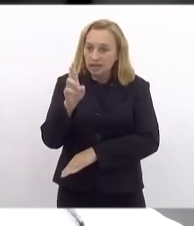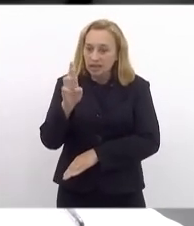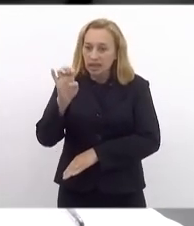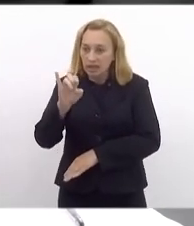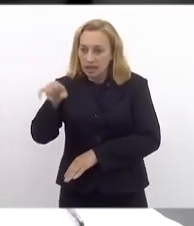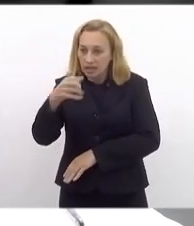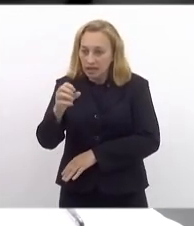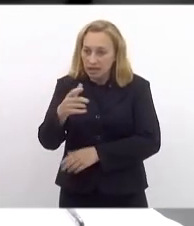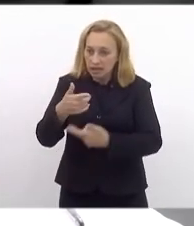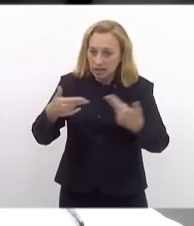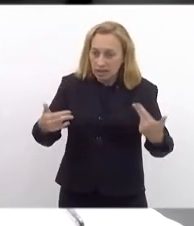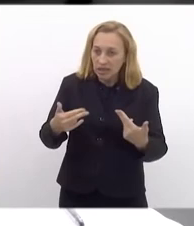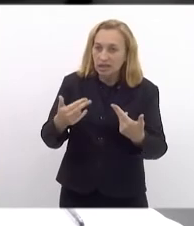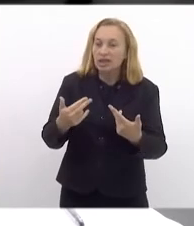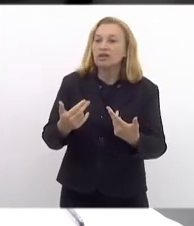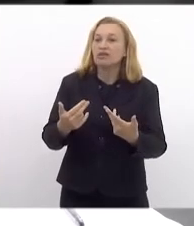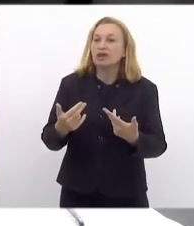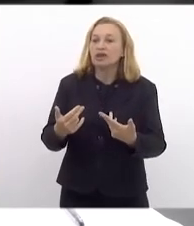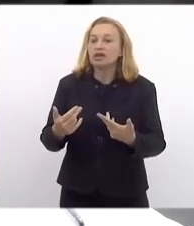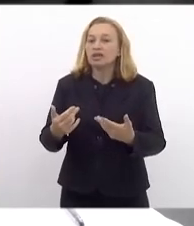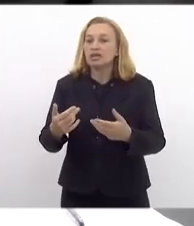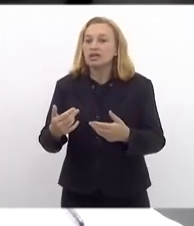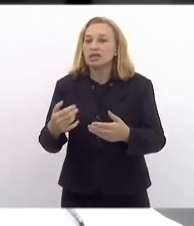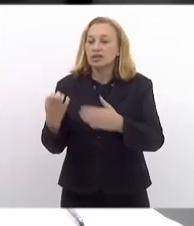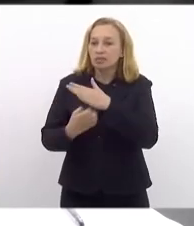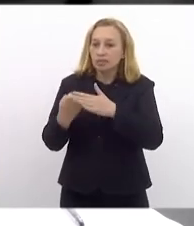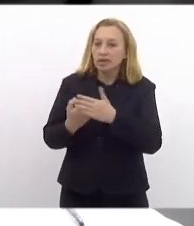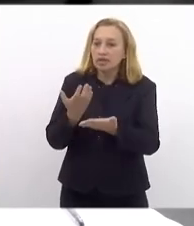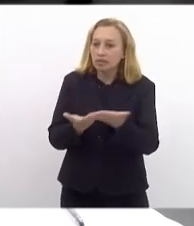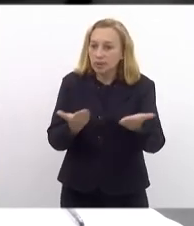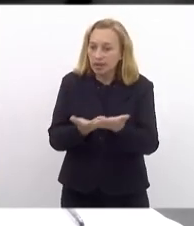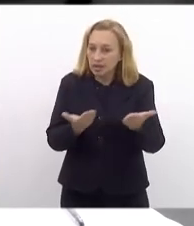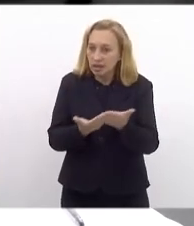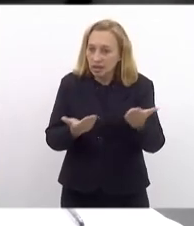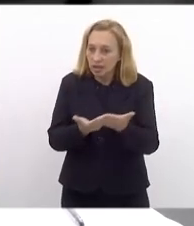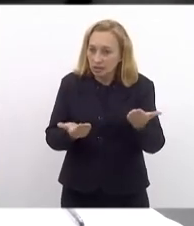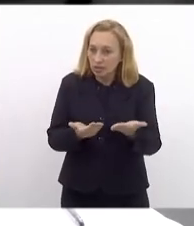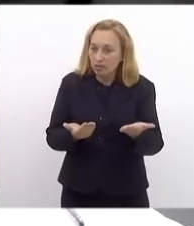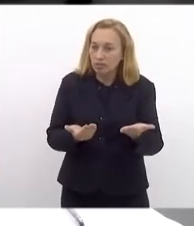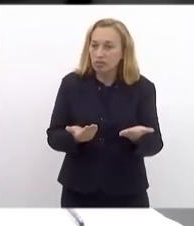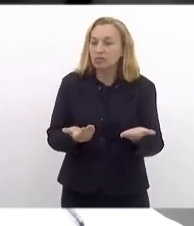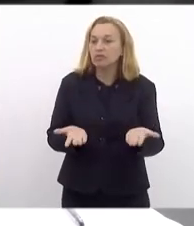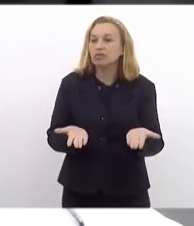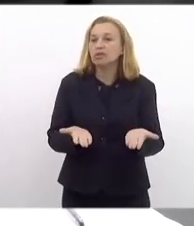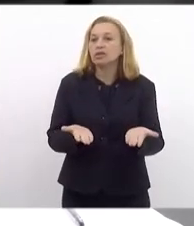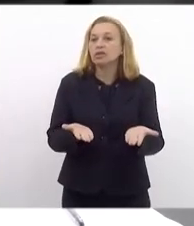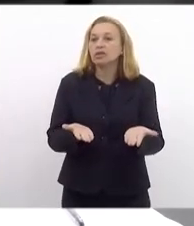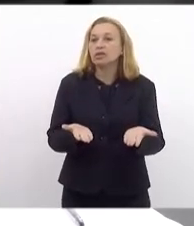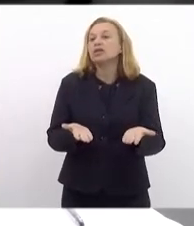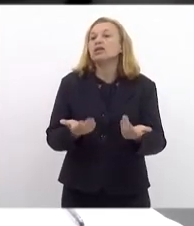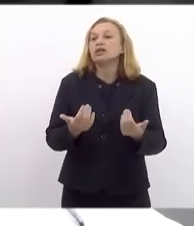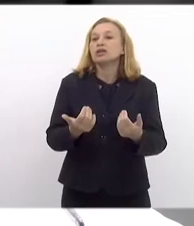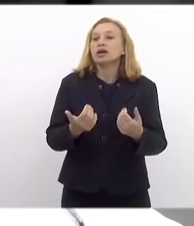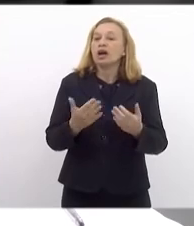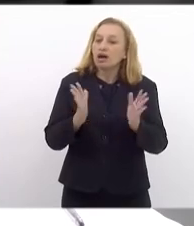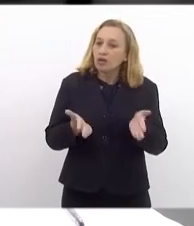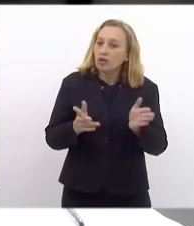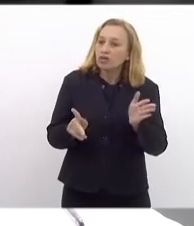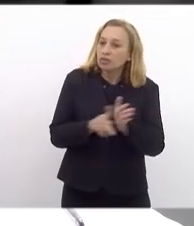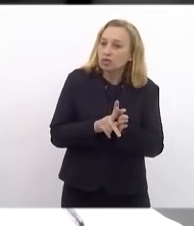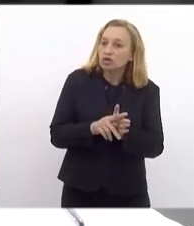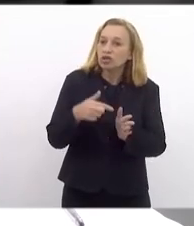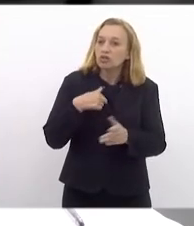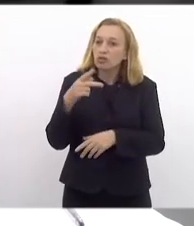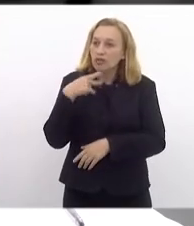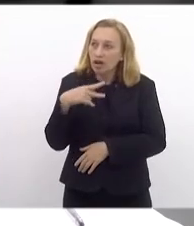perderam todos os seus estoques Então a gente tem que ter essas iniciativas para ajudar o município entrando mais na questão do projeto Eu acho